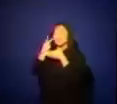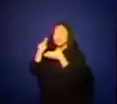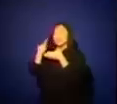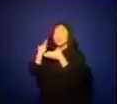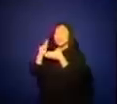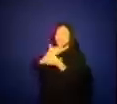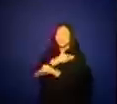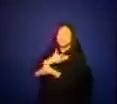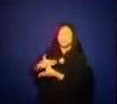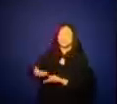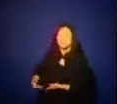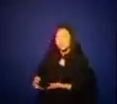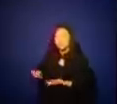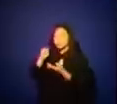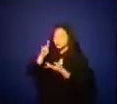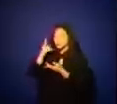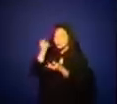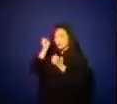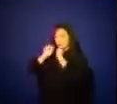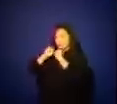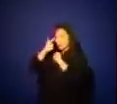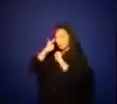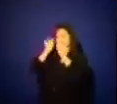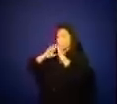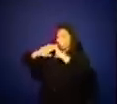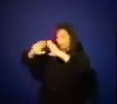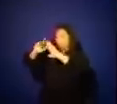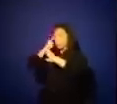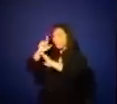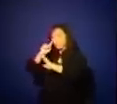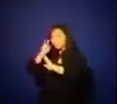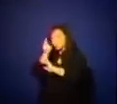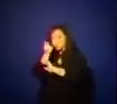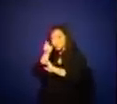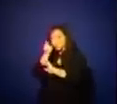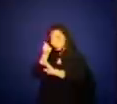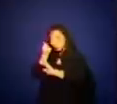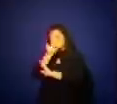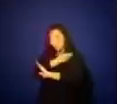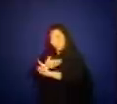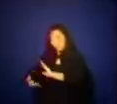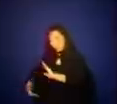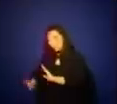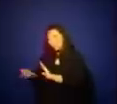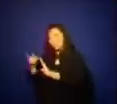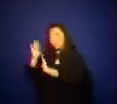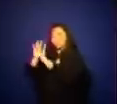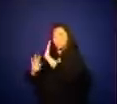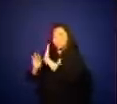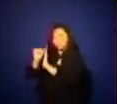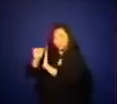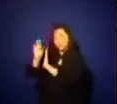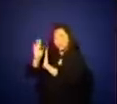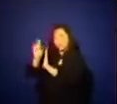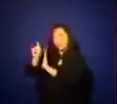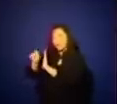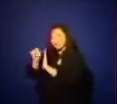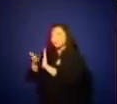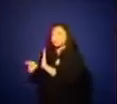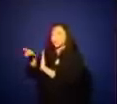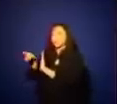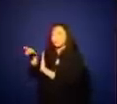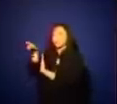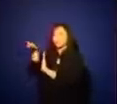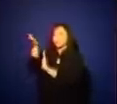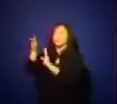disposição de emprestar dinheiro para o governo é uma taxa que é Aperta que é perto da taxa que foi fixada a taxa sobe então isso